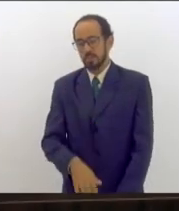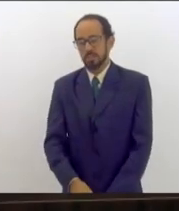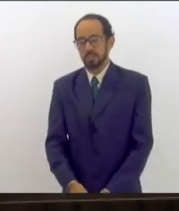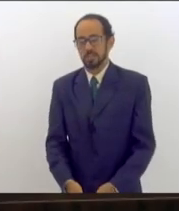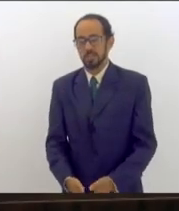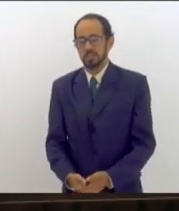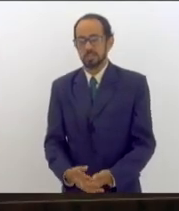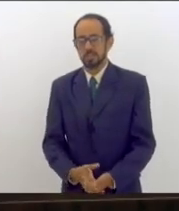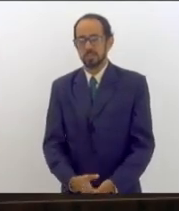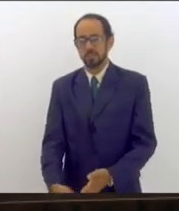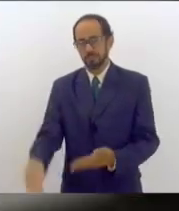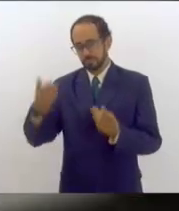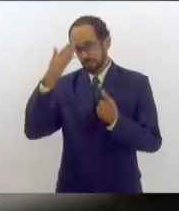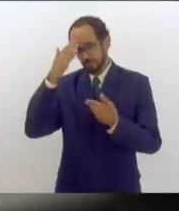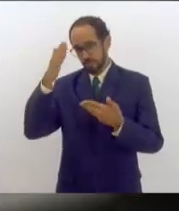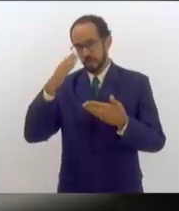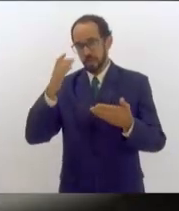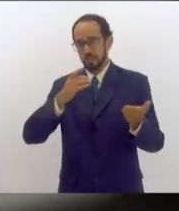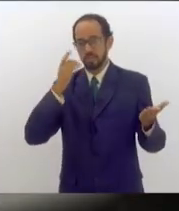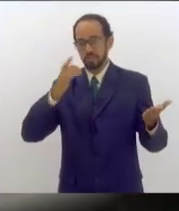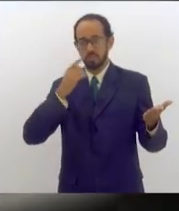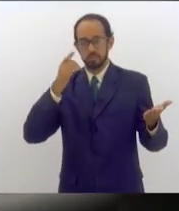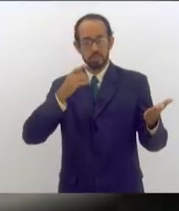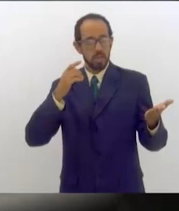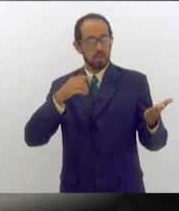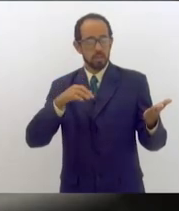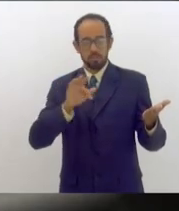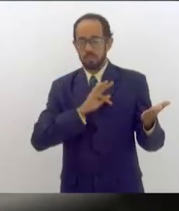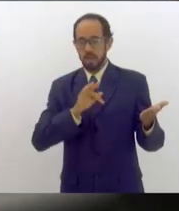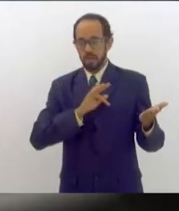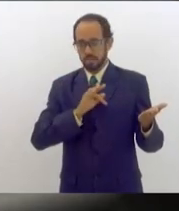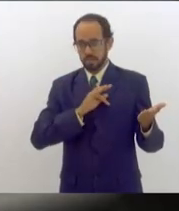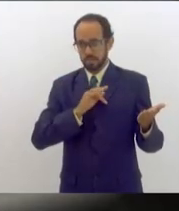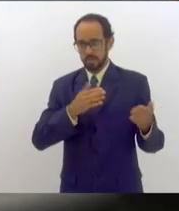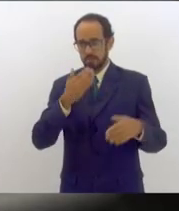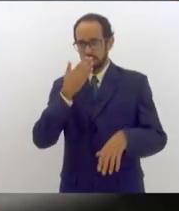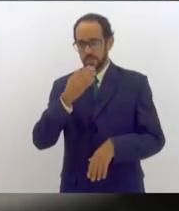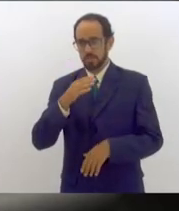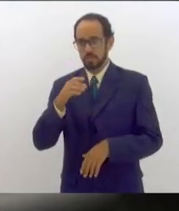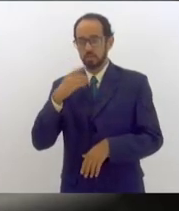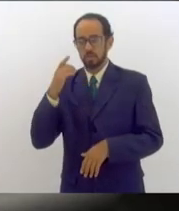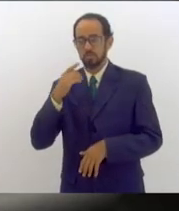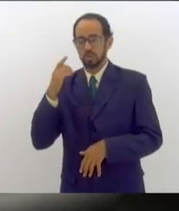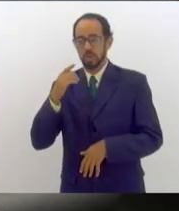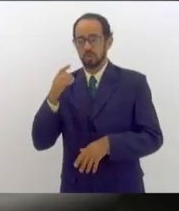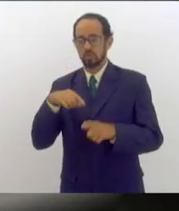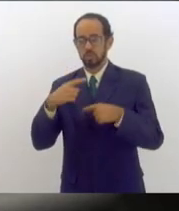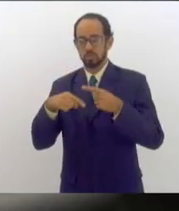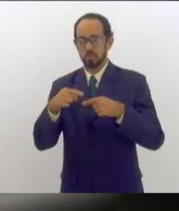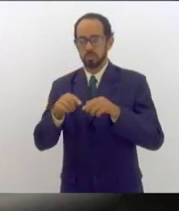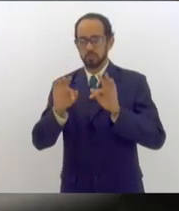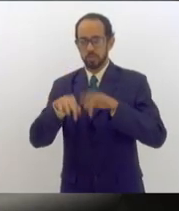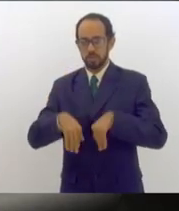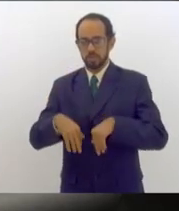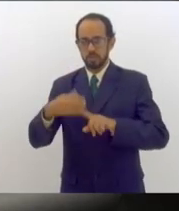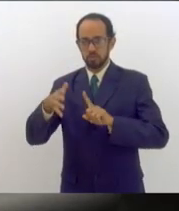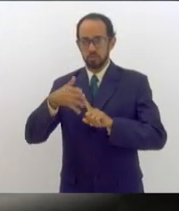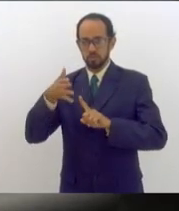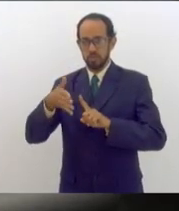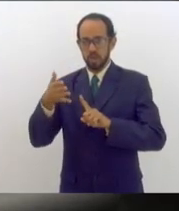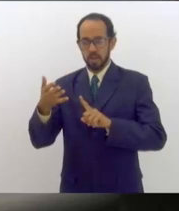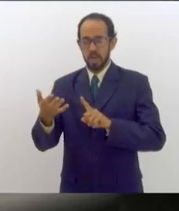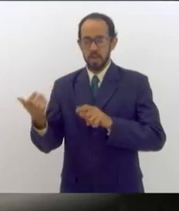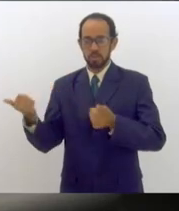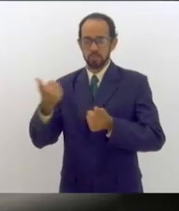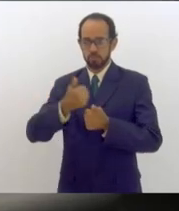Deputado Marta Rocha Deputado Thiago Rangel fazer o uso da palavra eu peço ao Deputado que quando conclui a sua fala possa subir aqui a